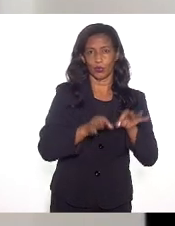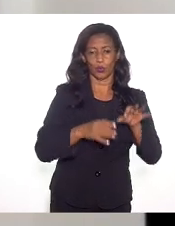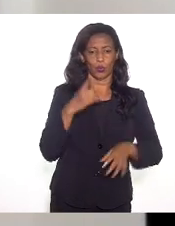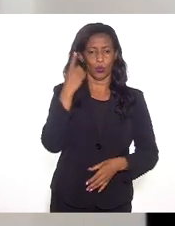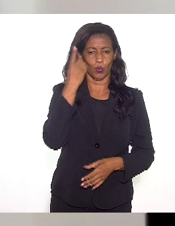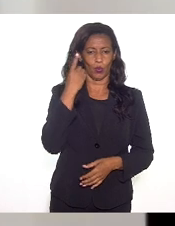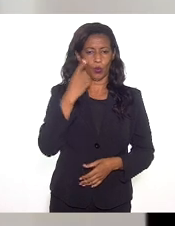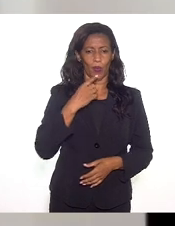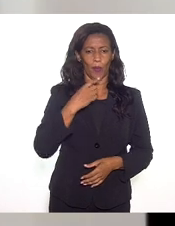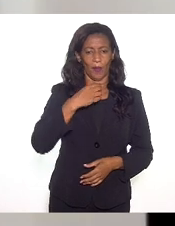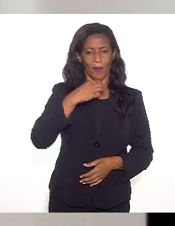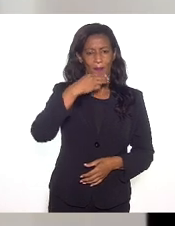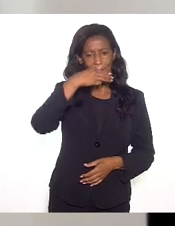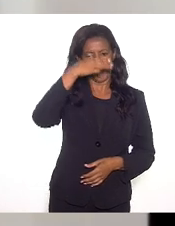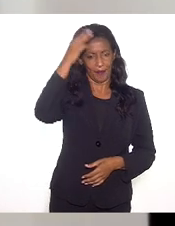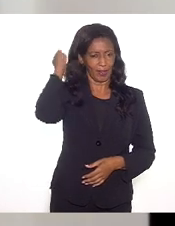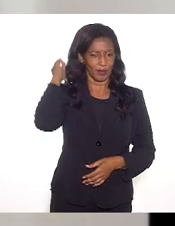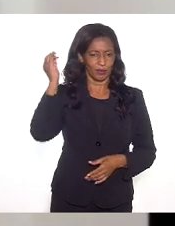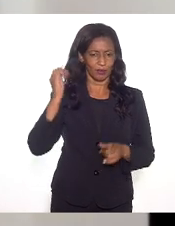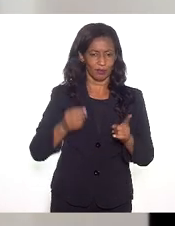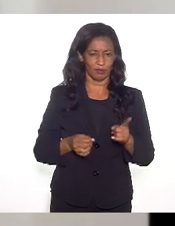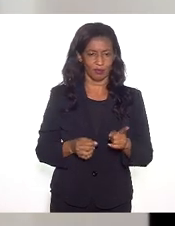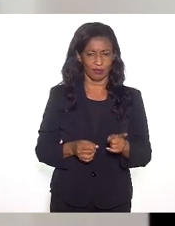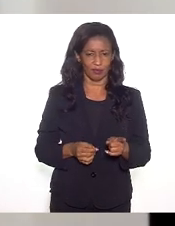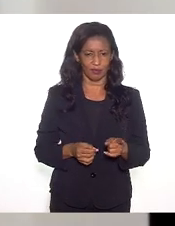deputado Márcio Pacheco.